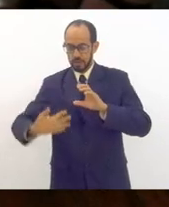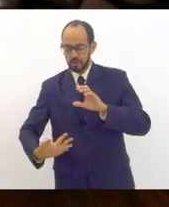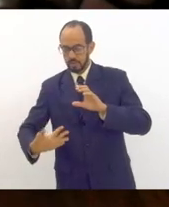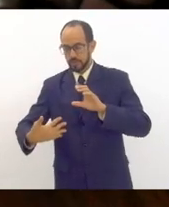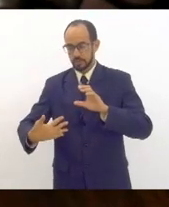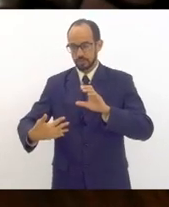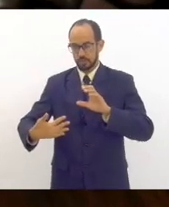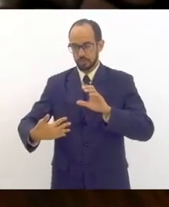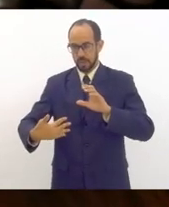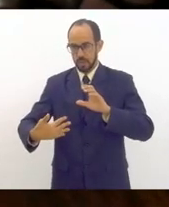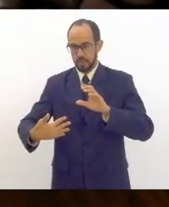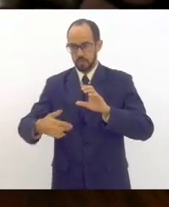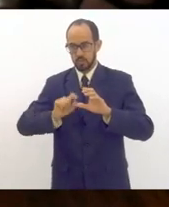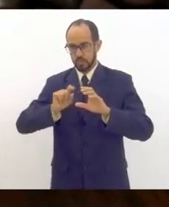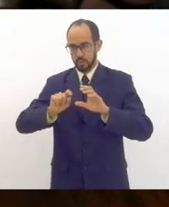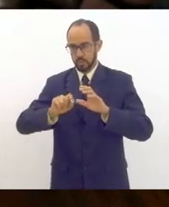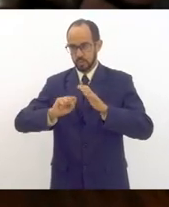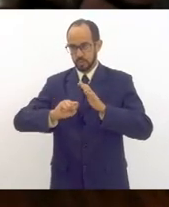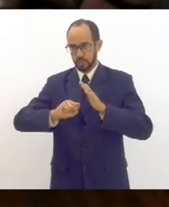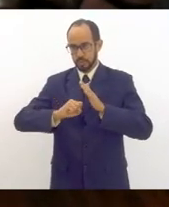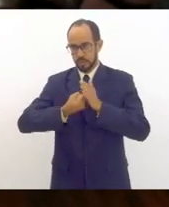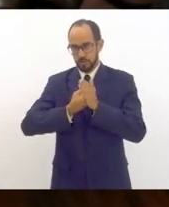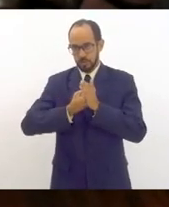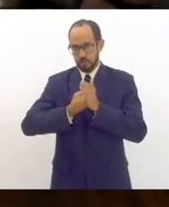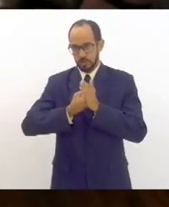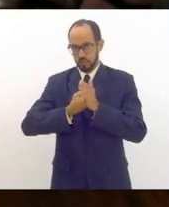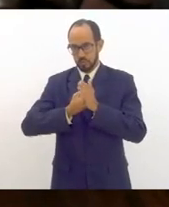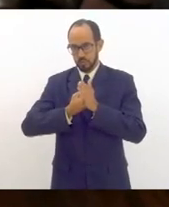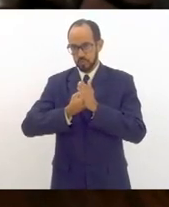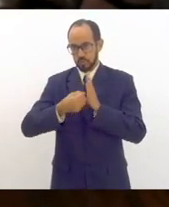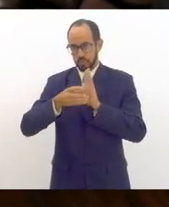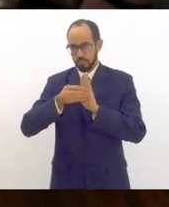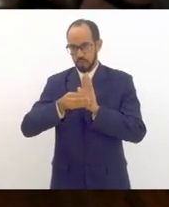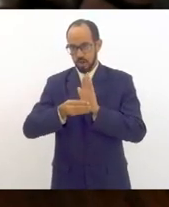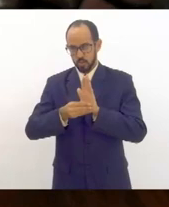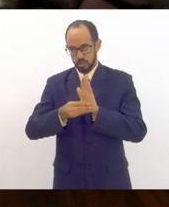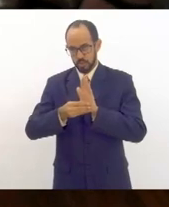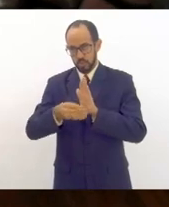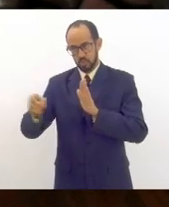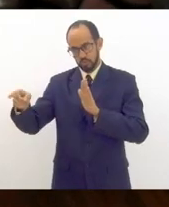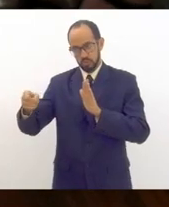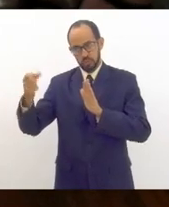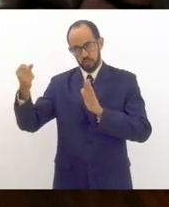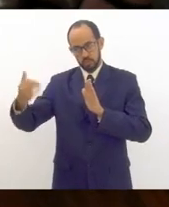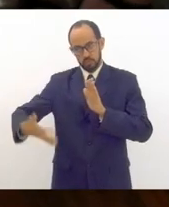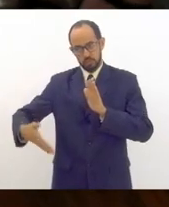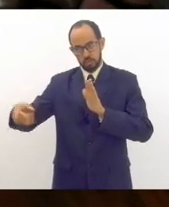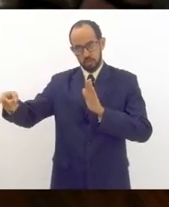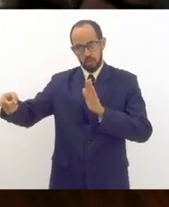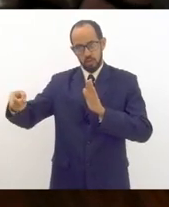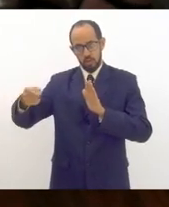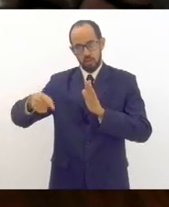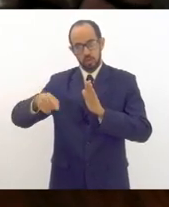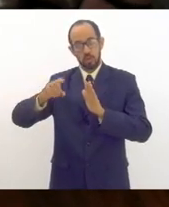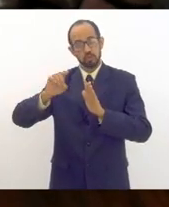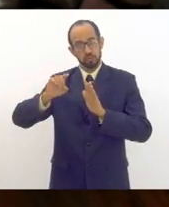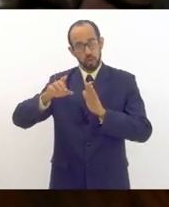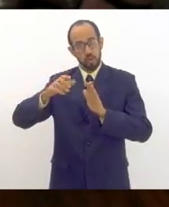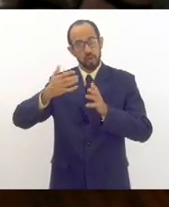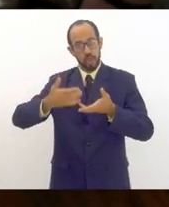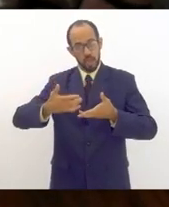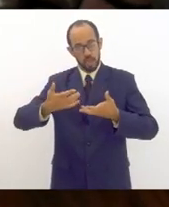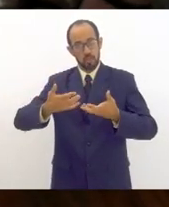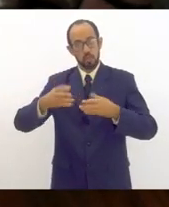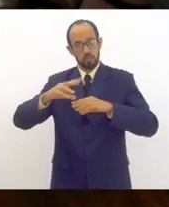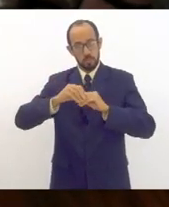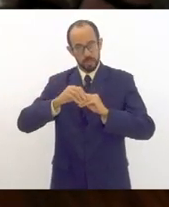o atributo de trancamento de pauta, o senhor foi explícito, mas eu quero novamente explicitar, não é do